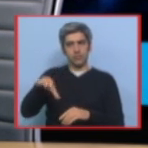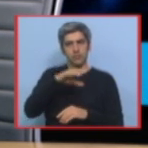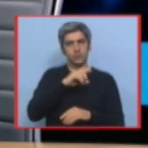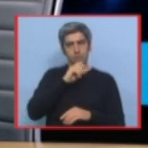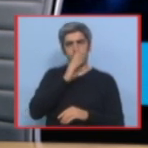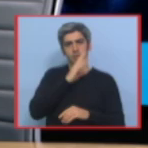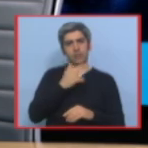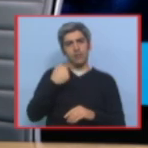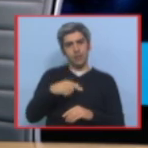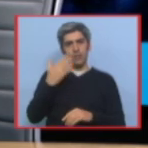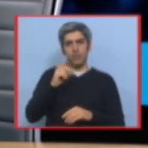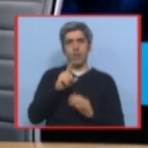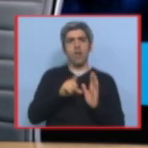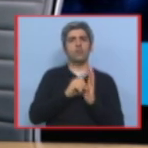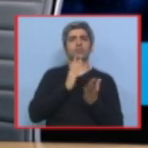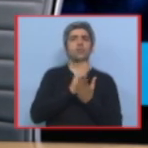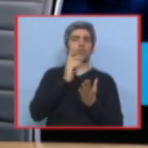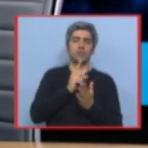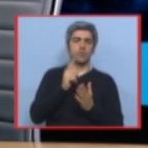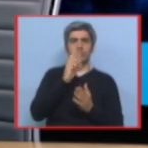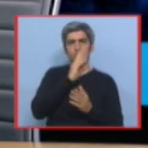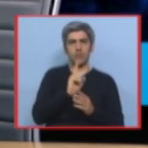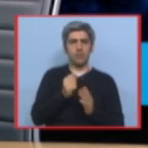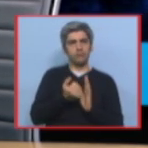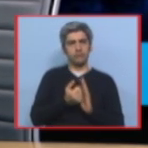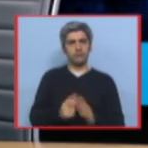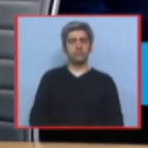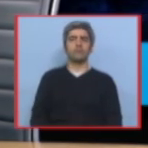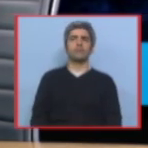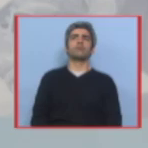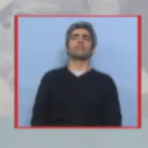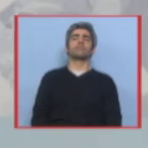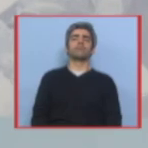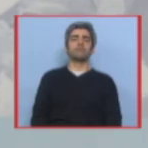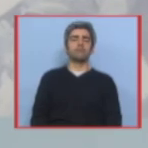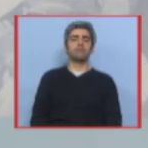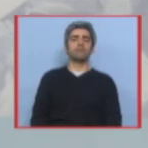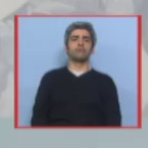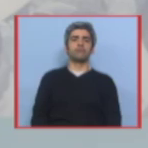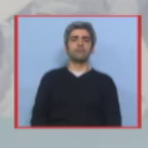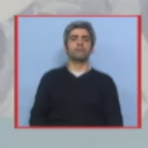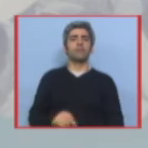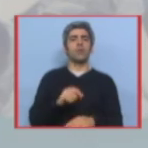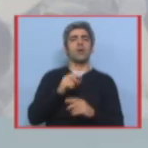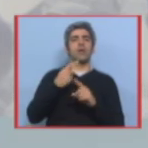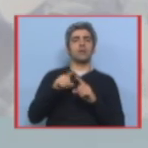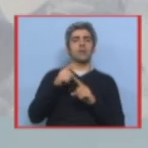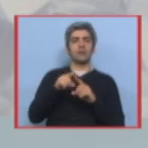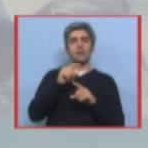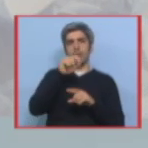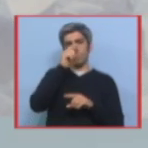na prática, não é só na lei, mas na prática. É simbólico, de facto é um símbolo. Depois do congelamento das rendas e depois, enfim,